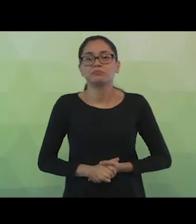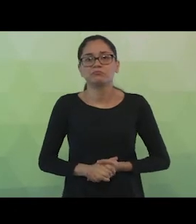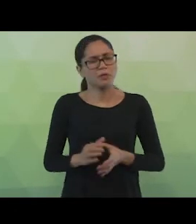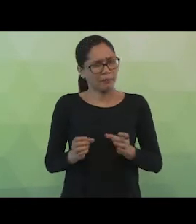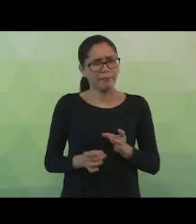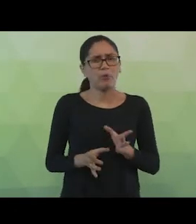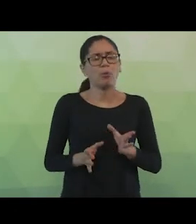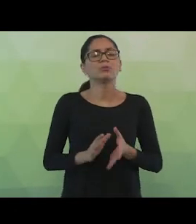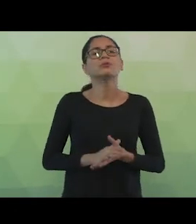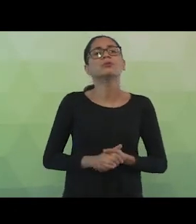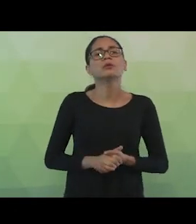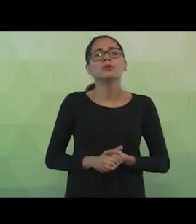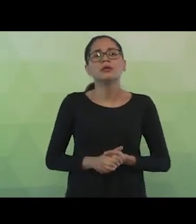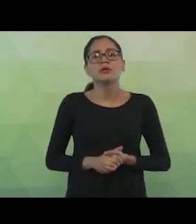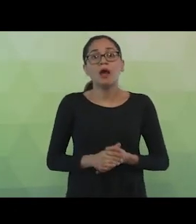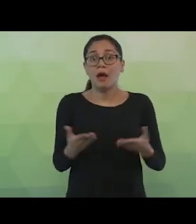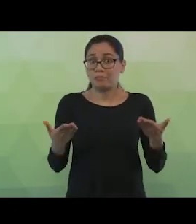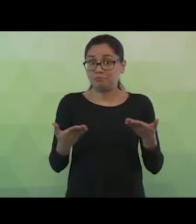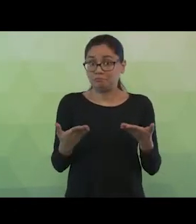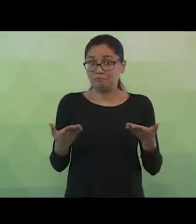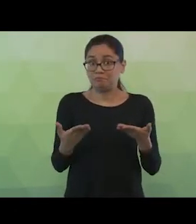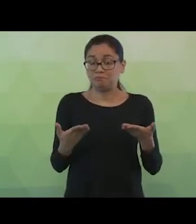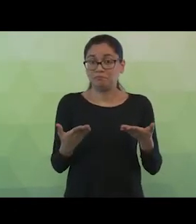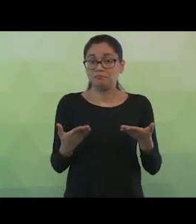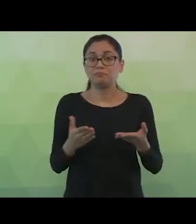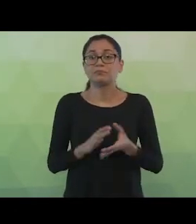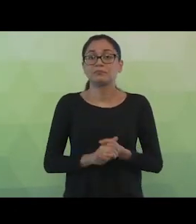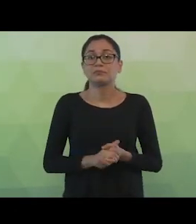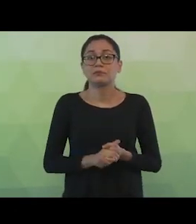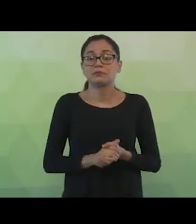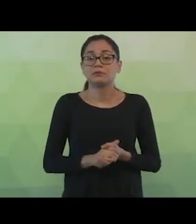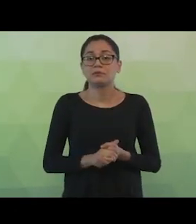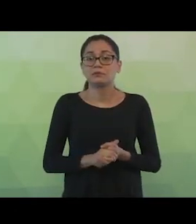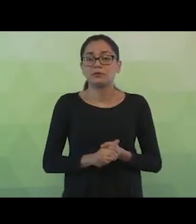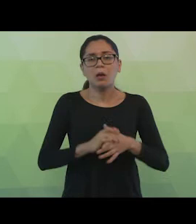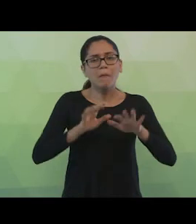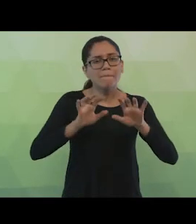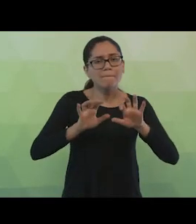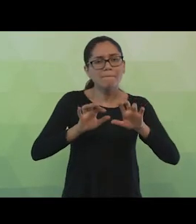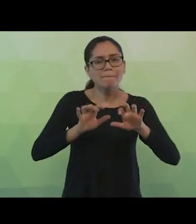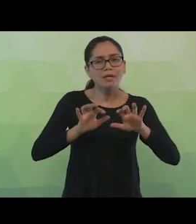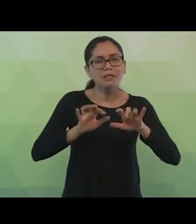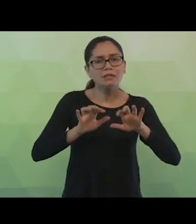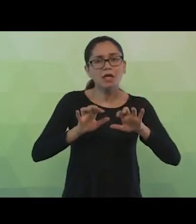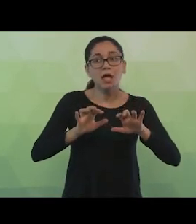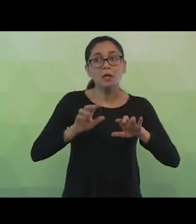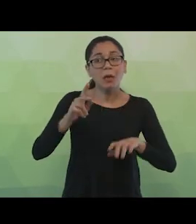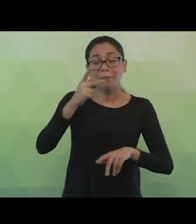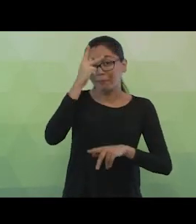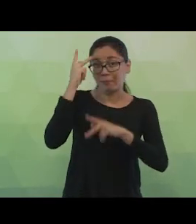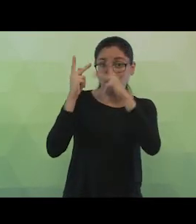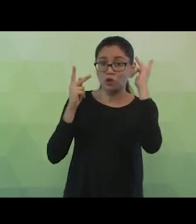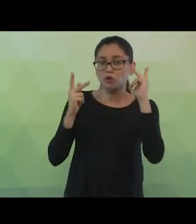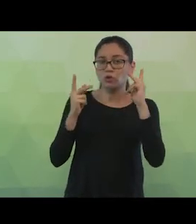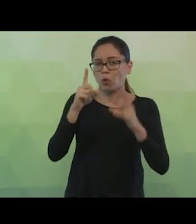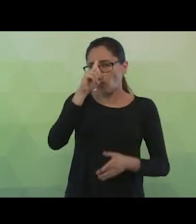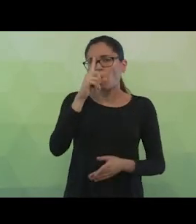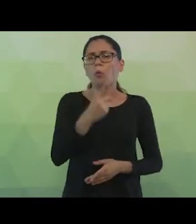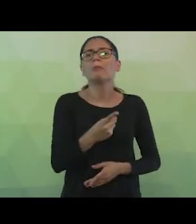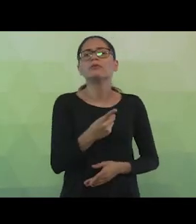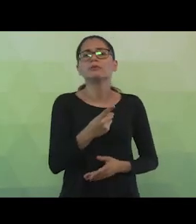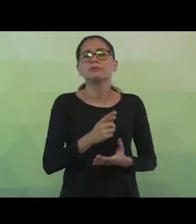Feito isso, iremos agora passar uma mensagem para o usuário. E isso é feito através de um